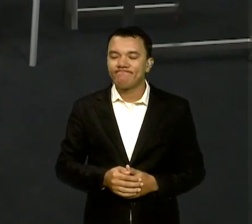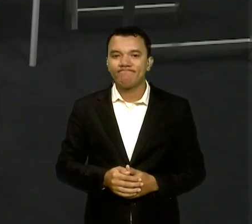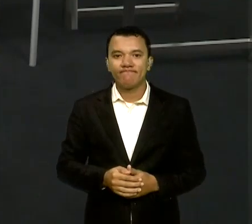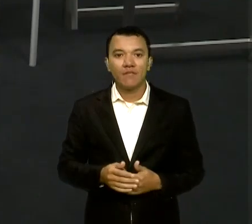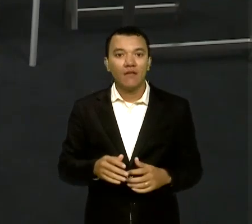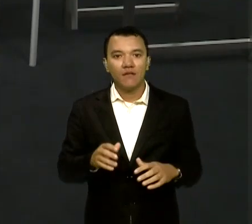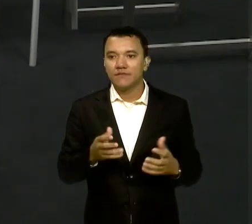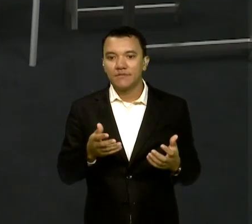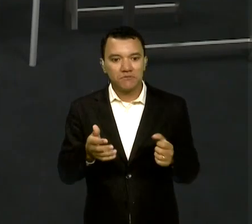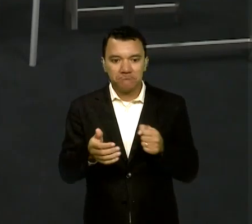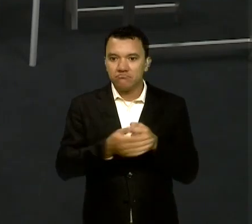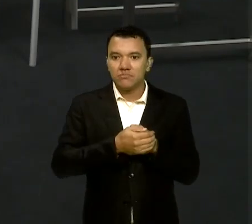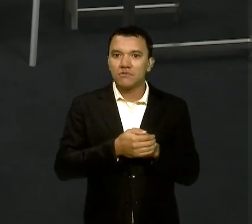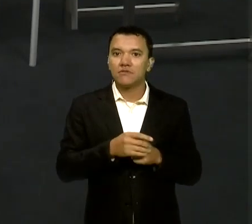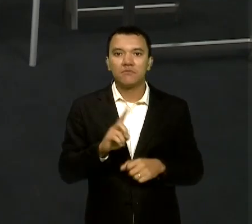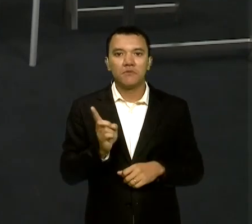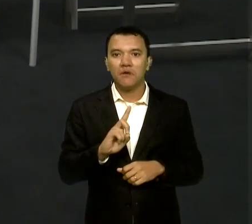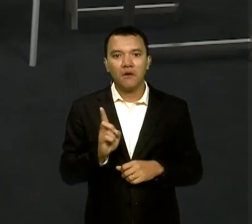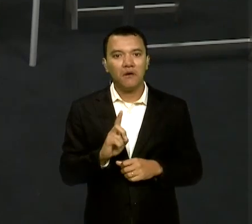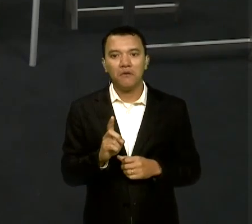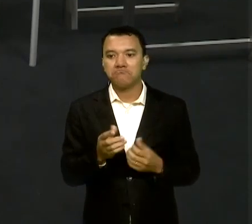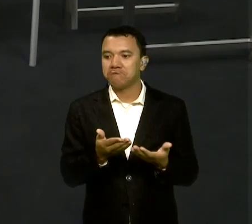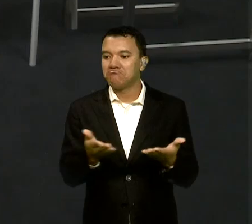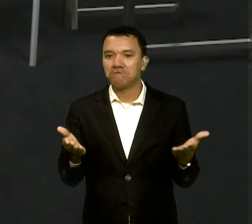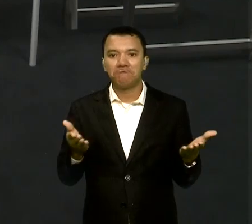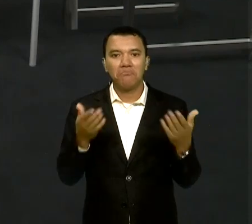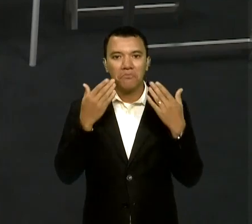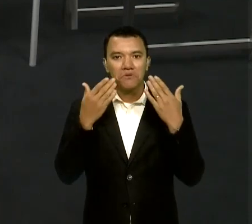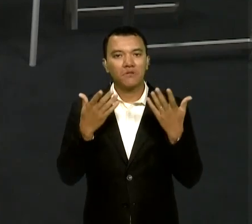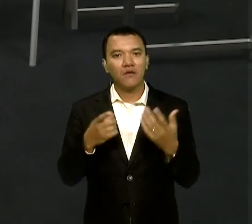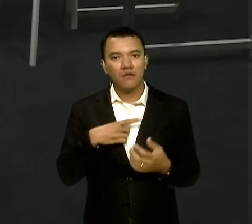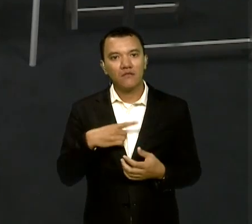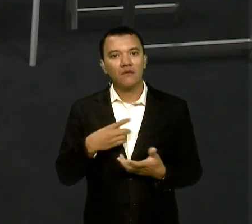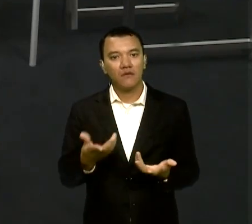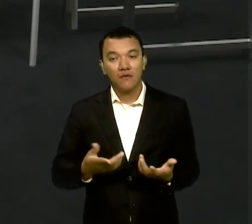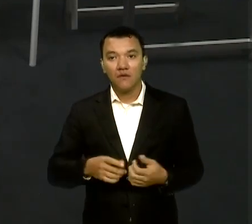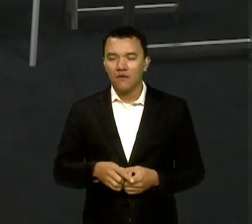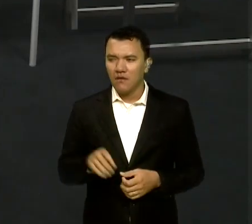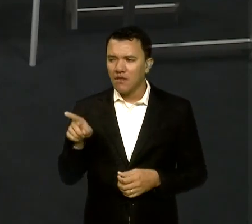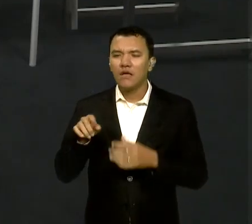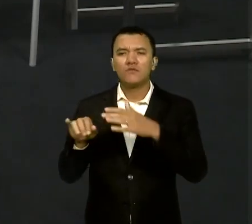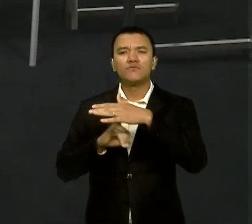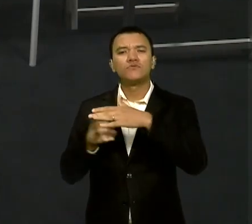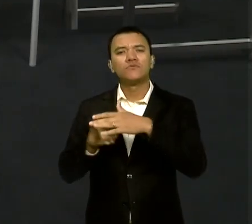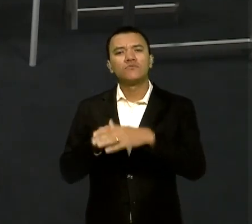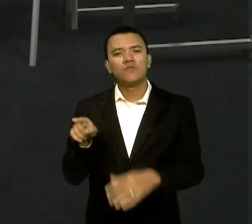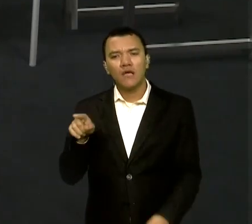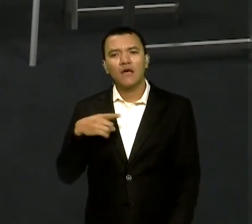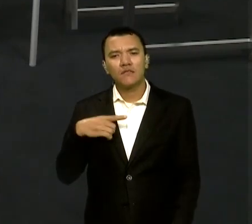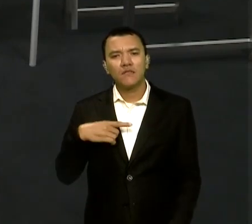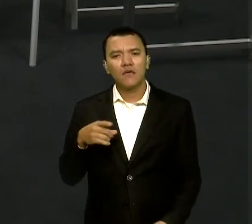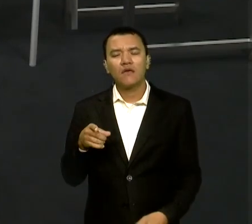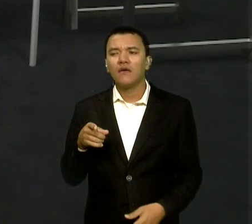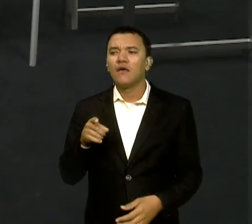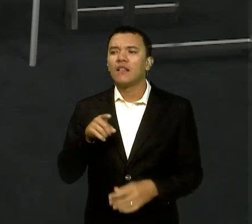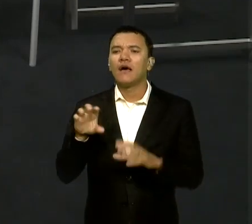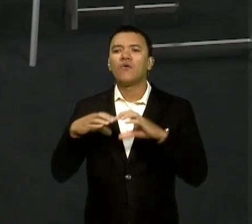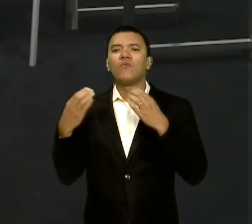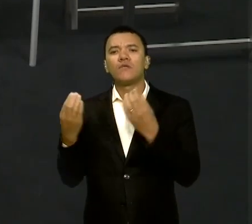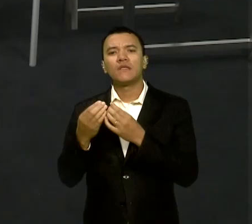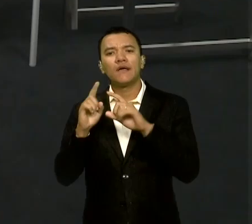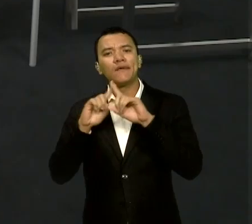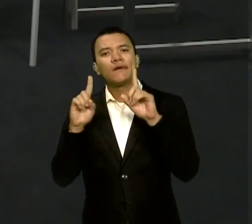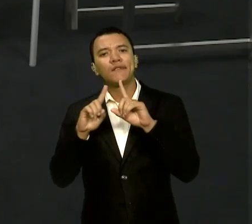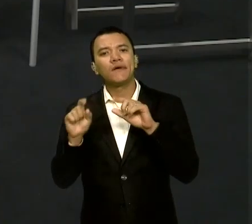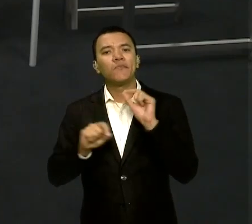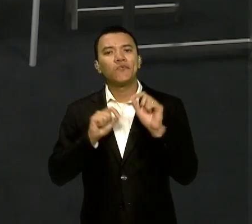sim, é escancarado. Sim. Tu lá no Instituto Maricota enfrenta muita coisa. Exatamente. O que, que a comunidade mais reclama? O que, que você vê? O